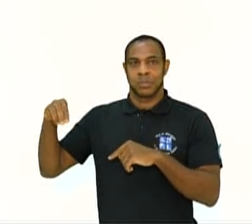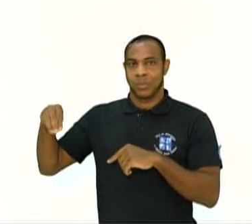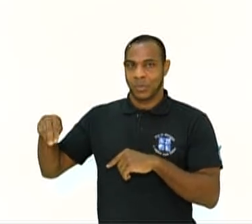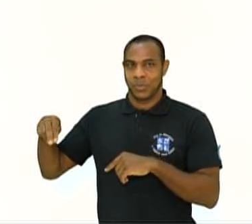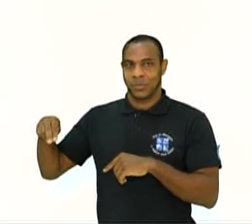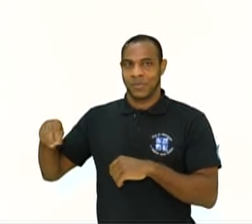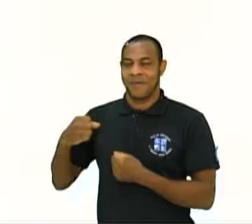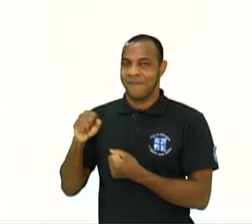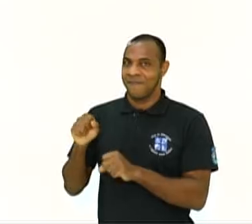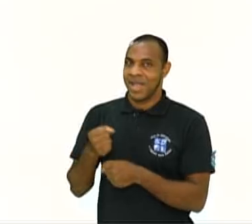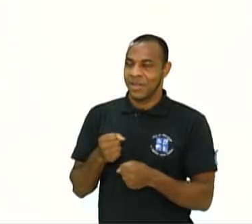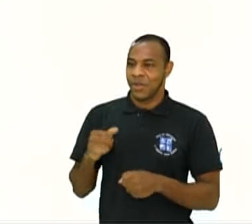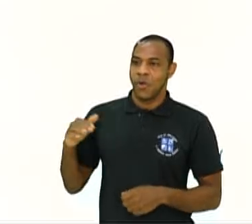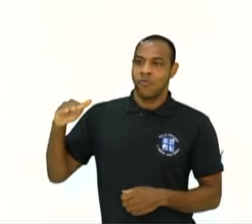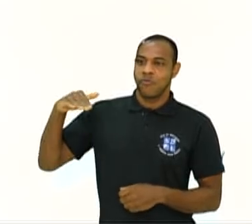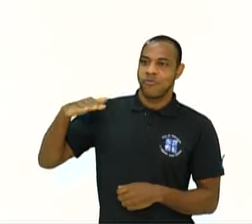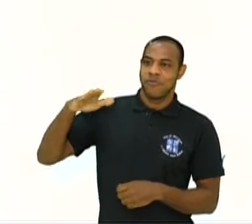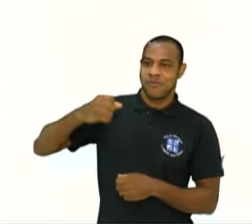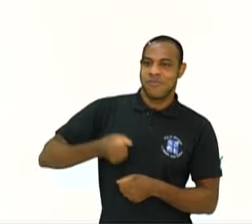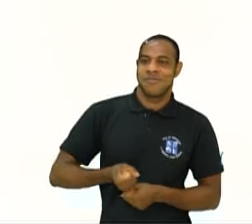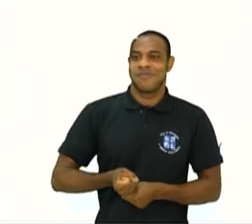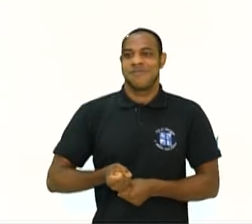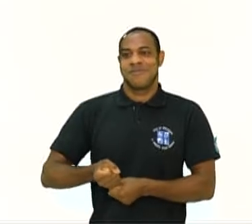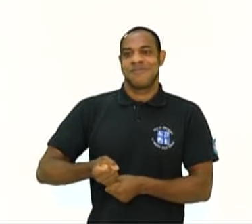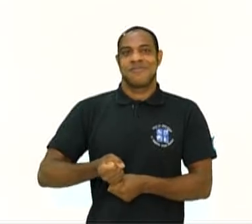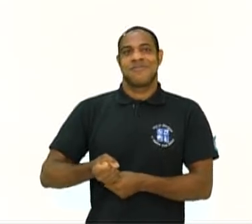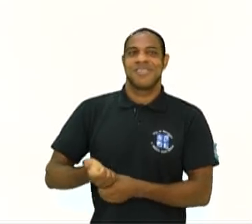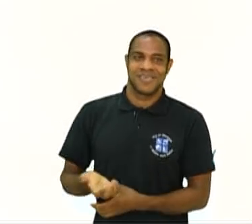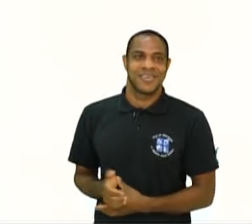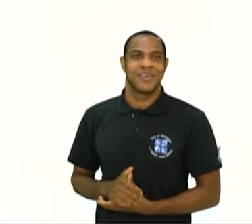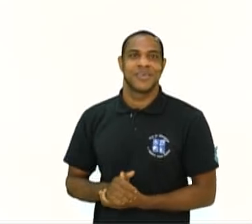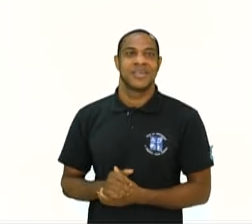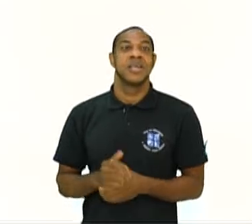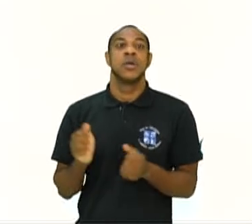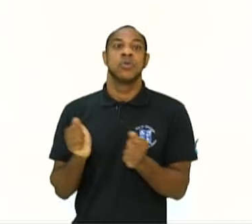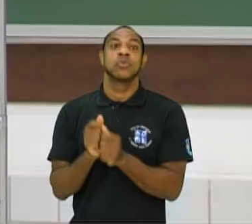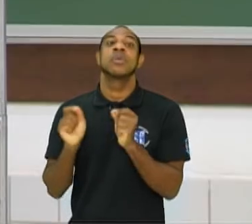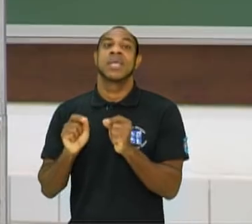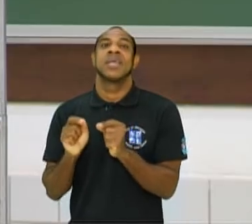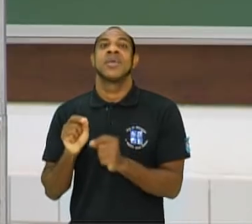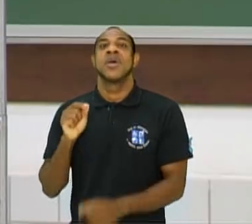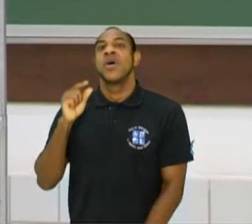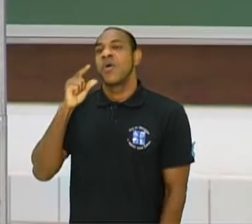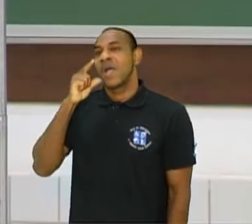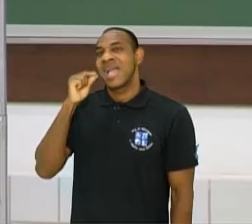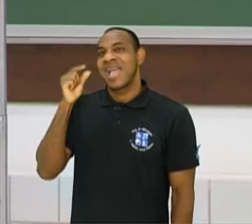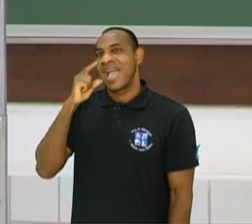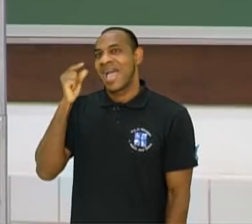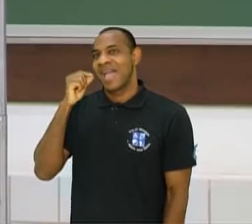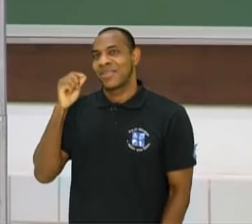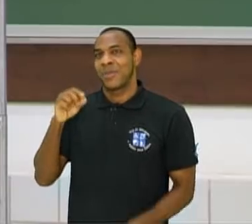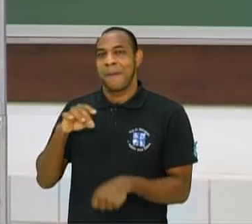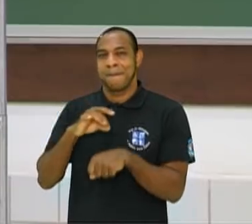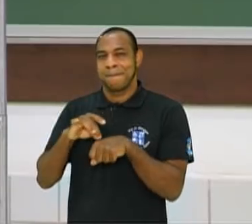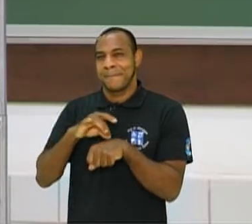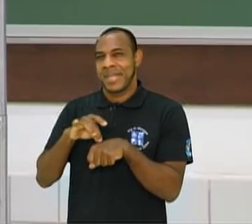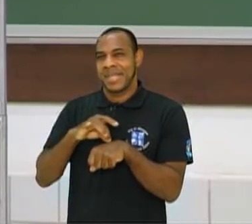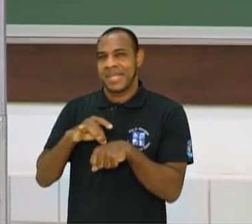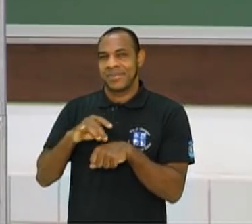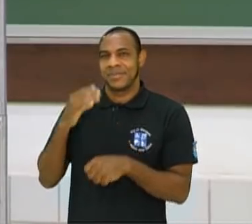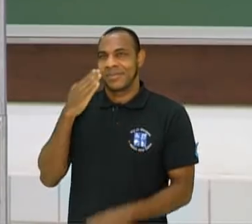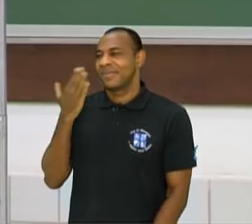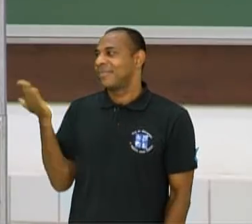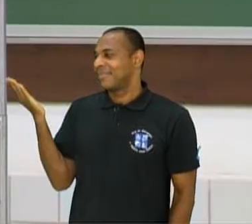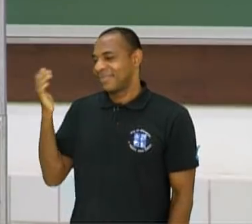vassoura with her black cat, com o seu gato preto. Então esse é um vocabulário que a gente percebe muito assim no